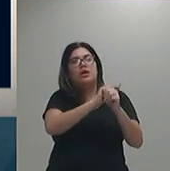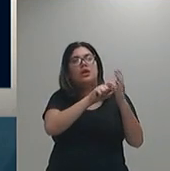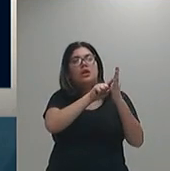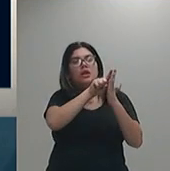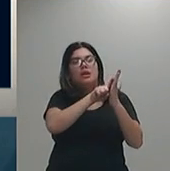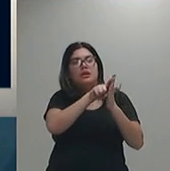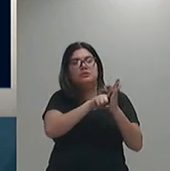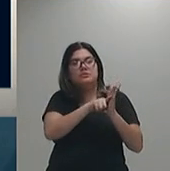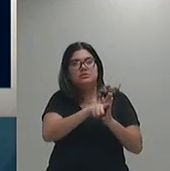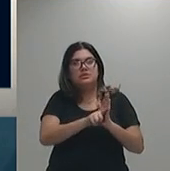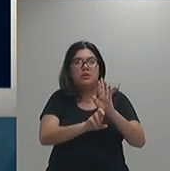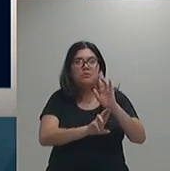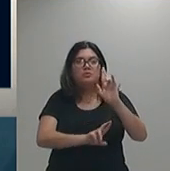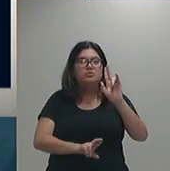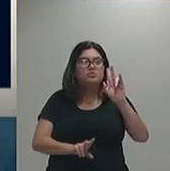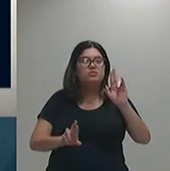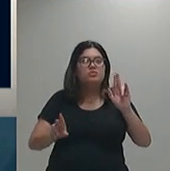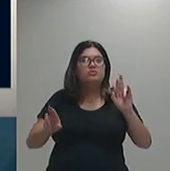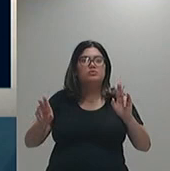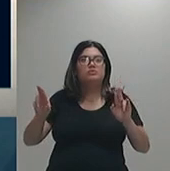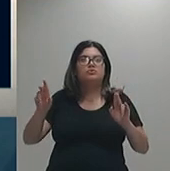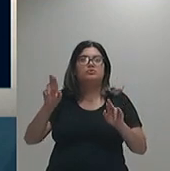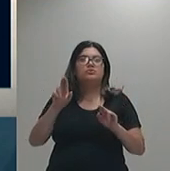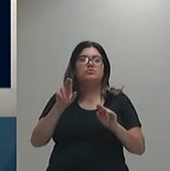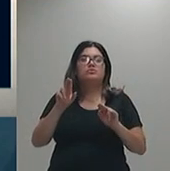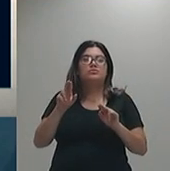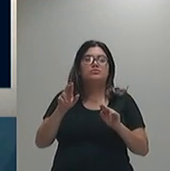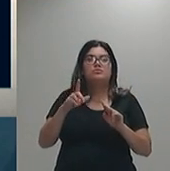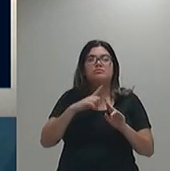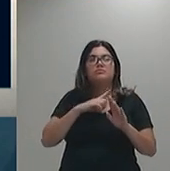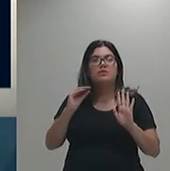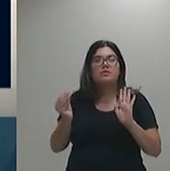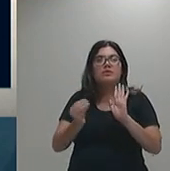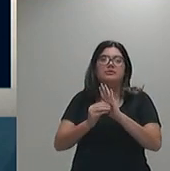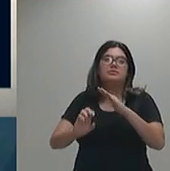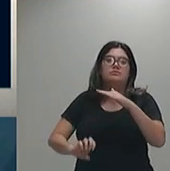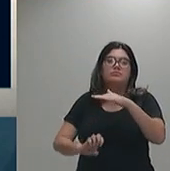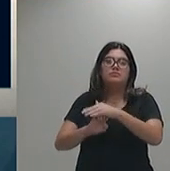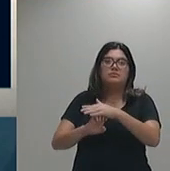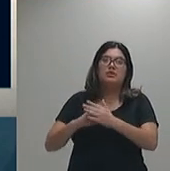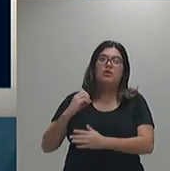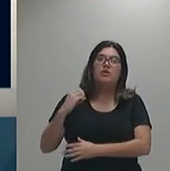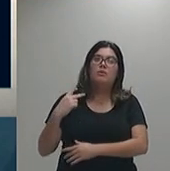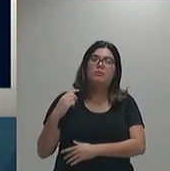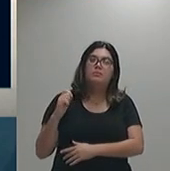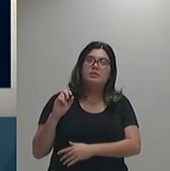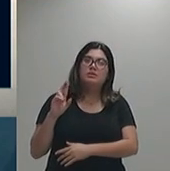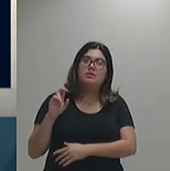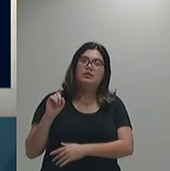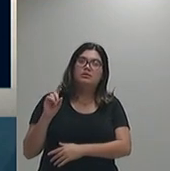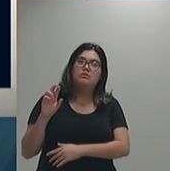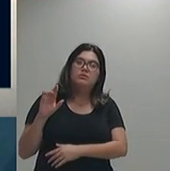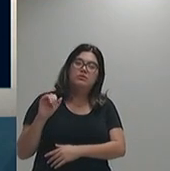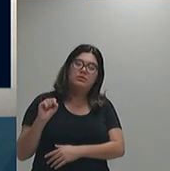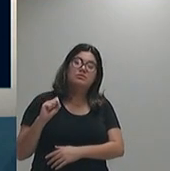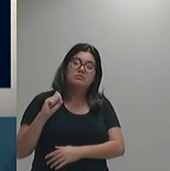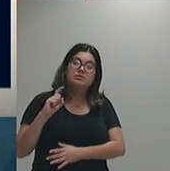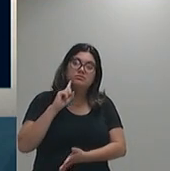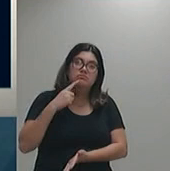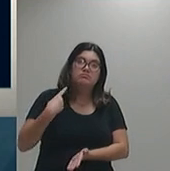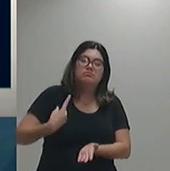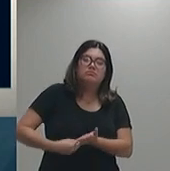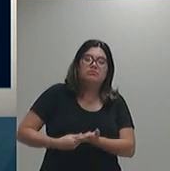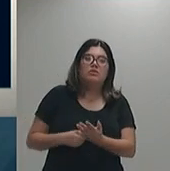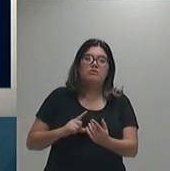exceções na aqui a que as operadoras Em algumas situações em que adotar objectivamente